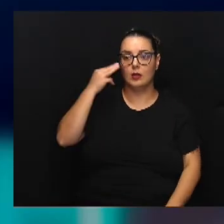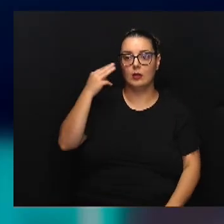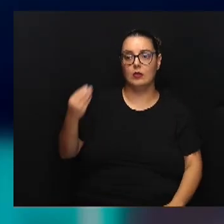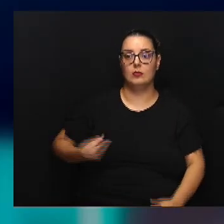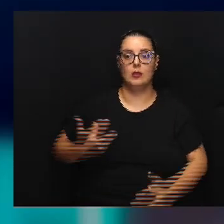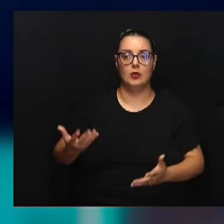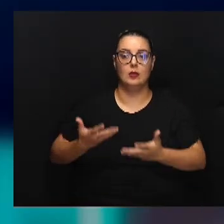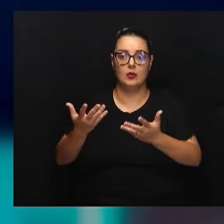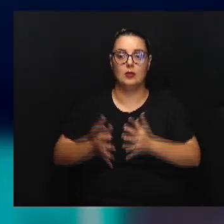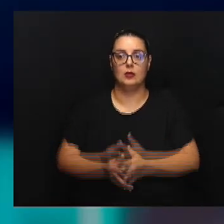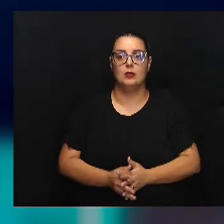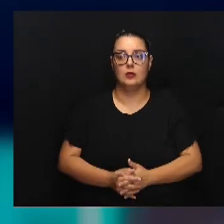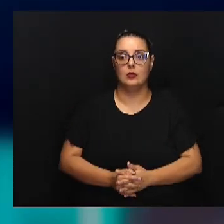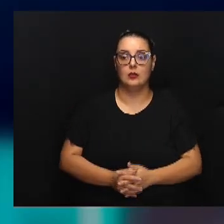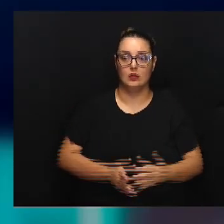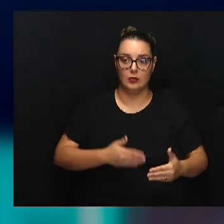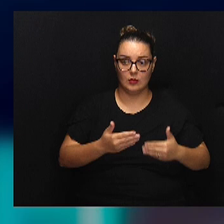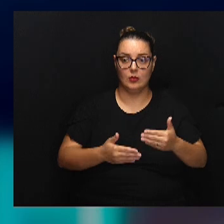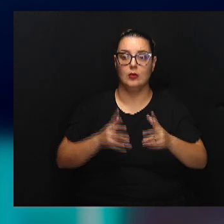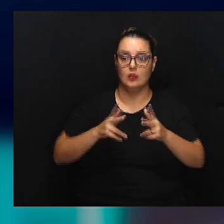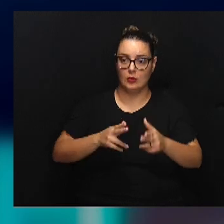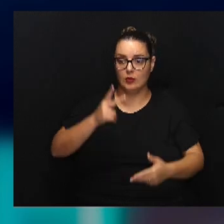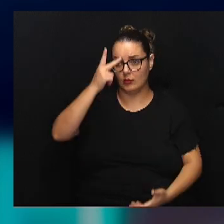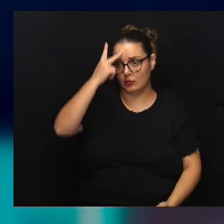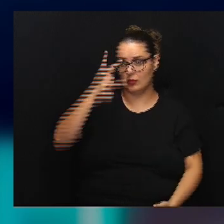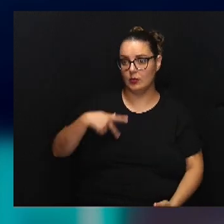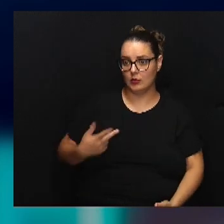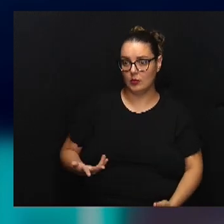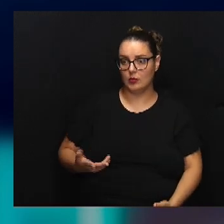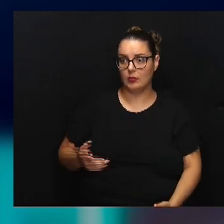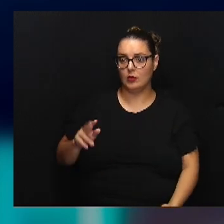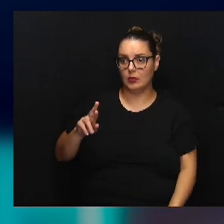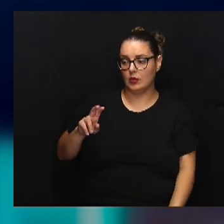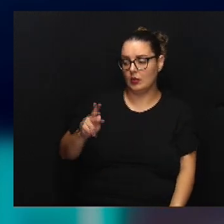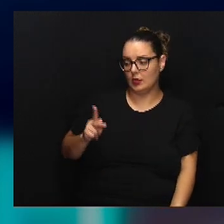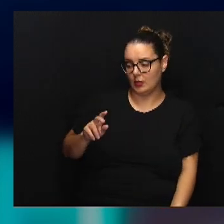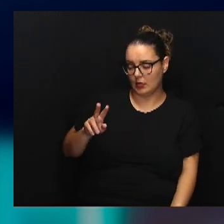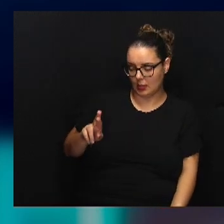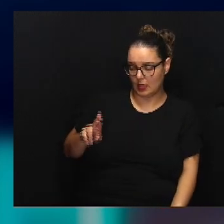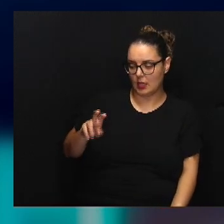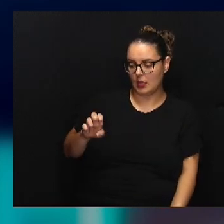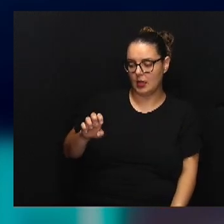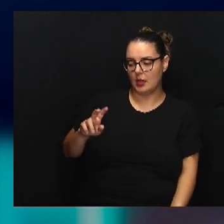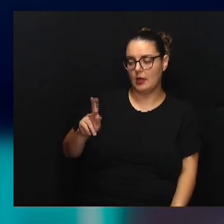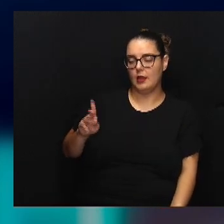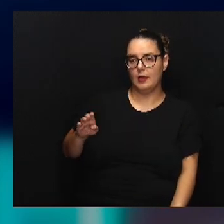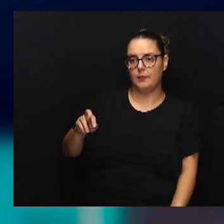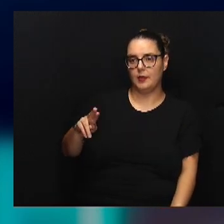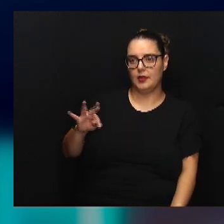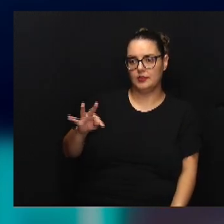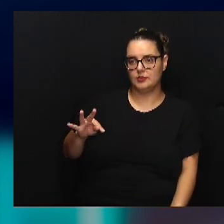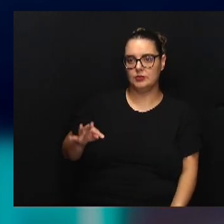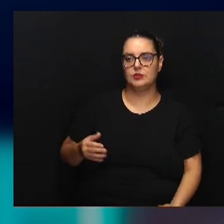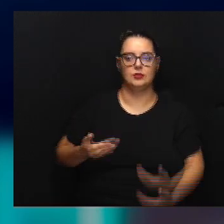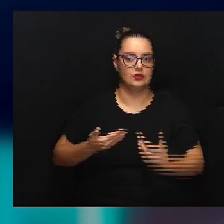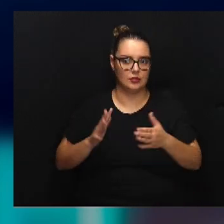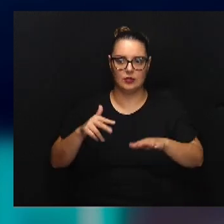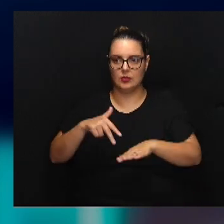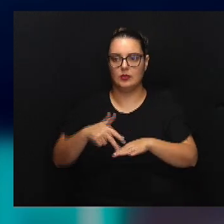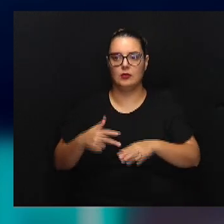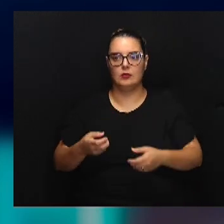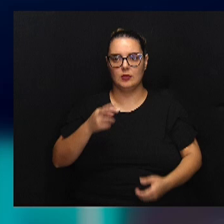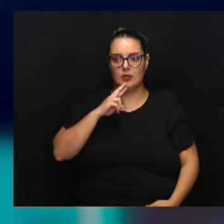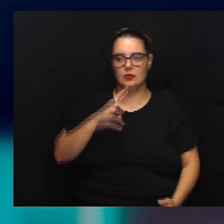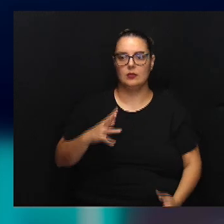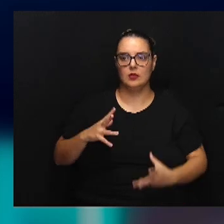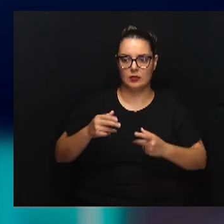desse processo, como o próprio Herbert, né? Então, acho que é isso. Eu fico aí à disposição para responder